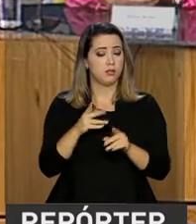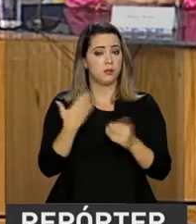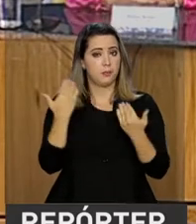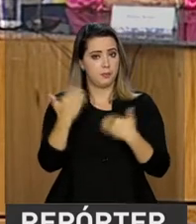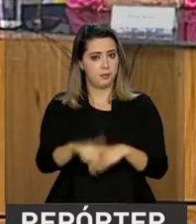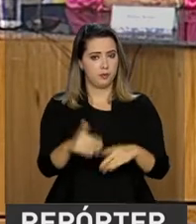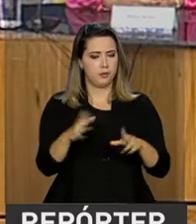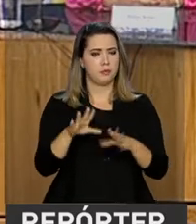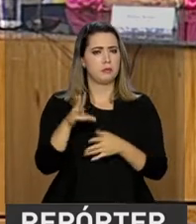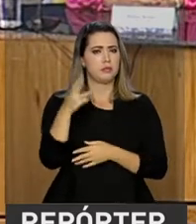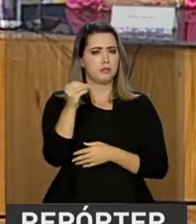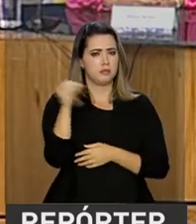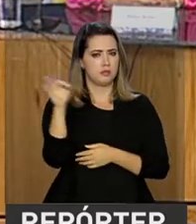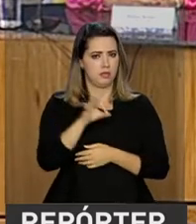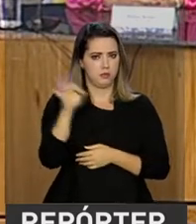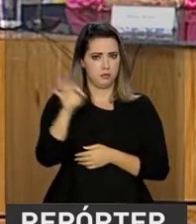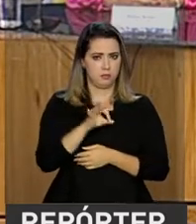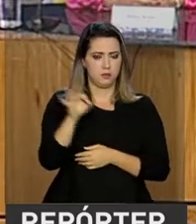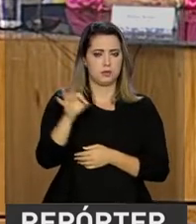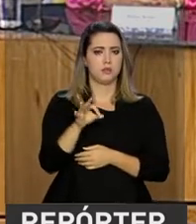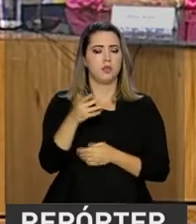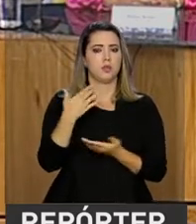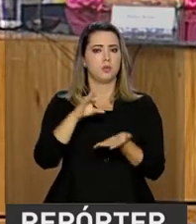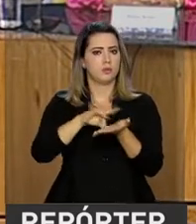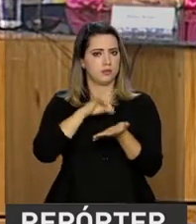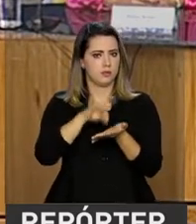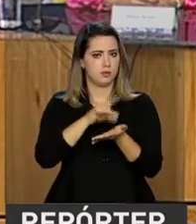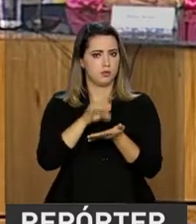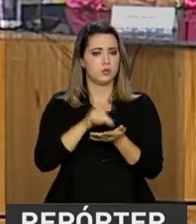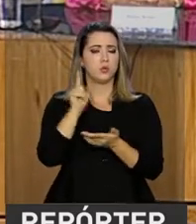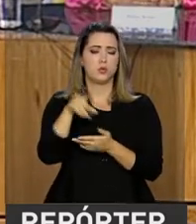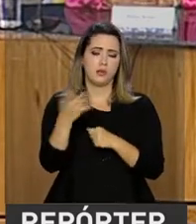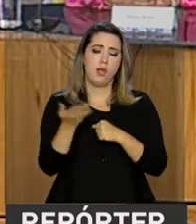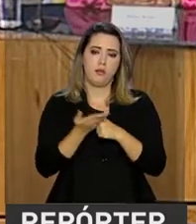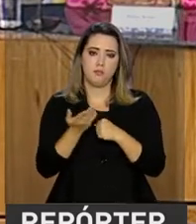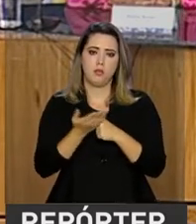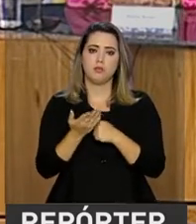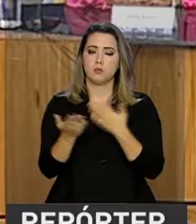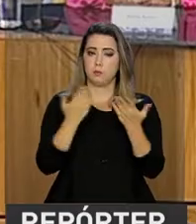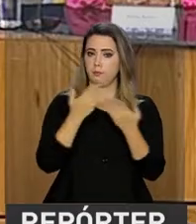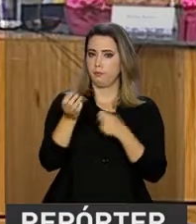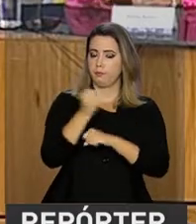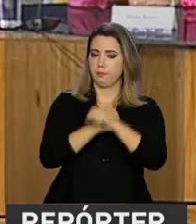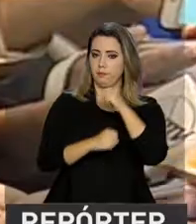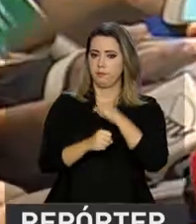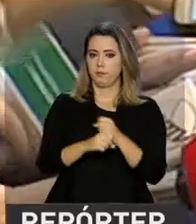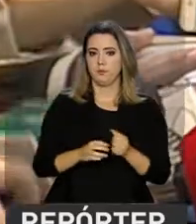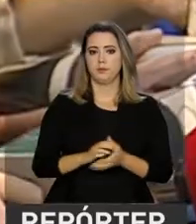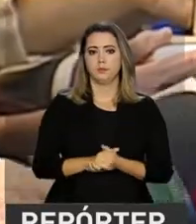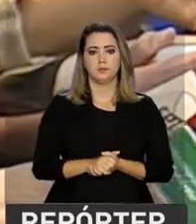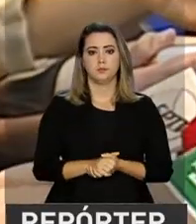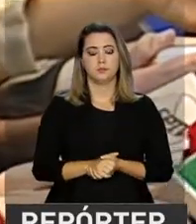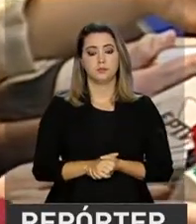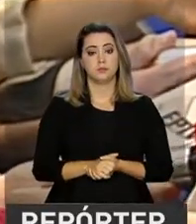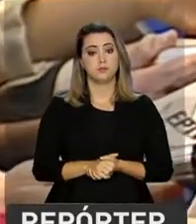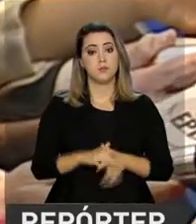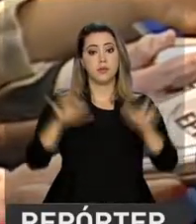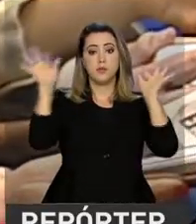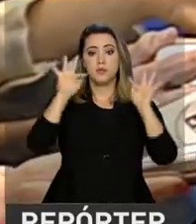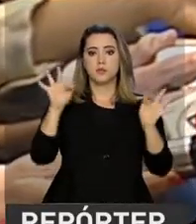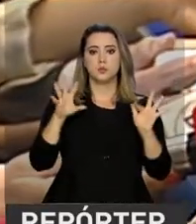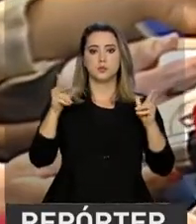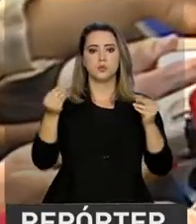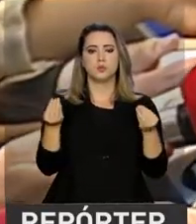compareceram, chegaram a 30% dos inscritos, que é a média dos anos anteriores. Felizmente, tudo dentro